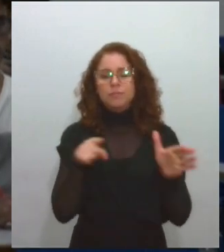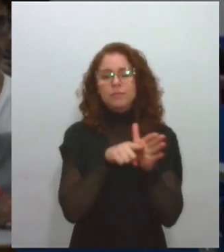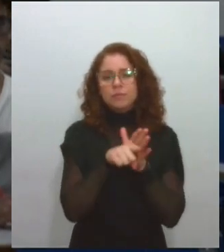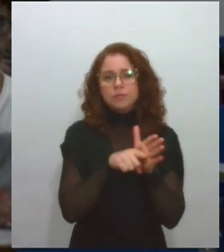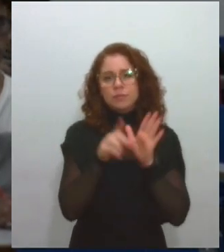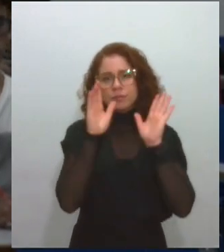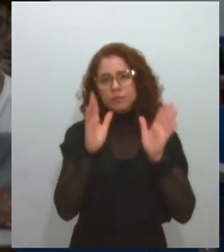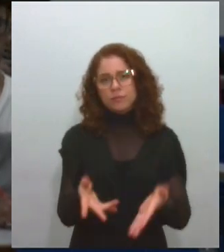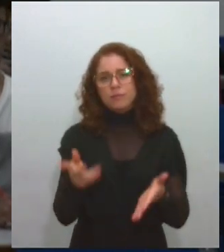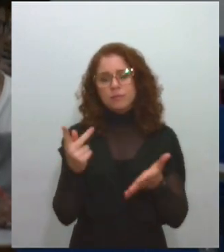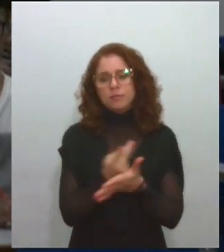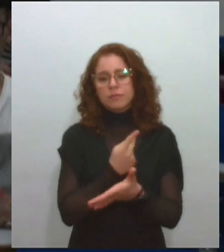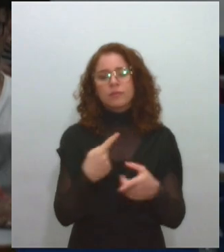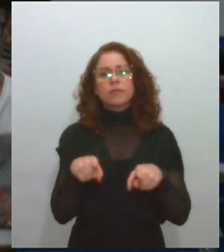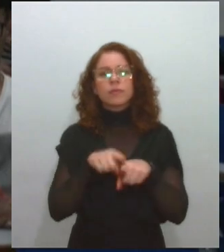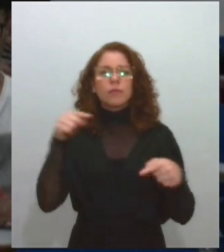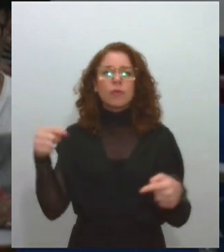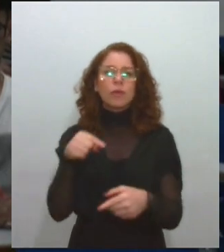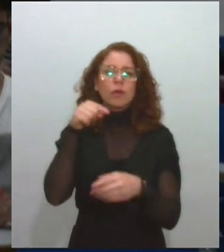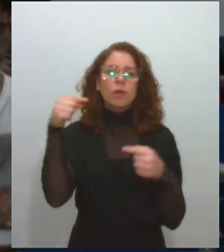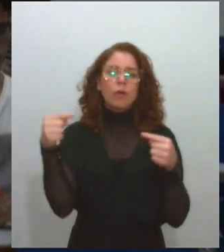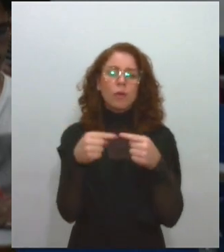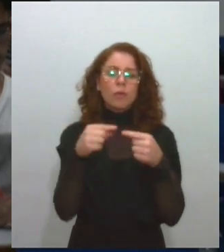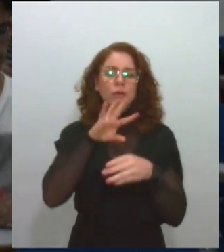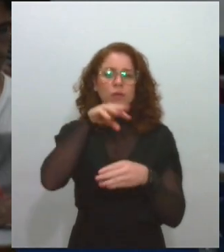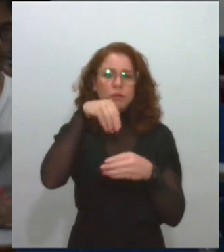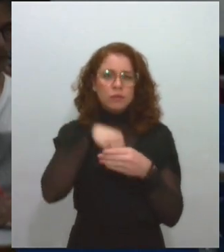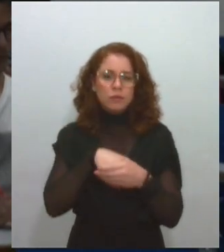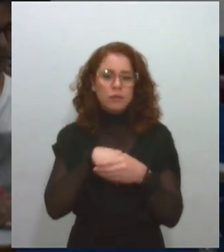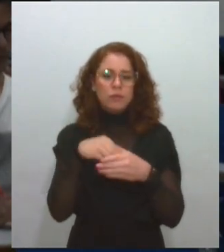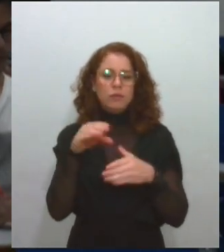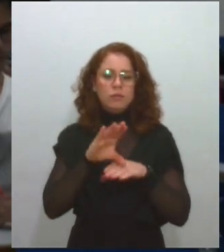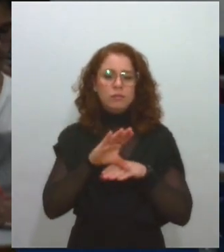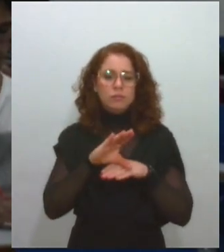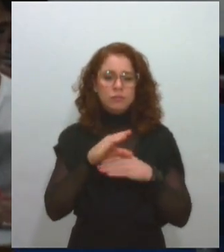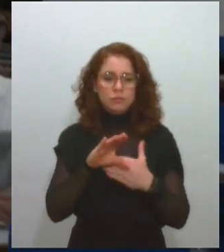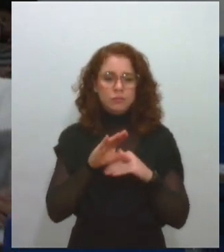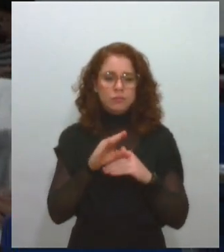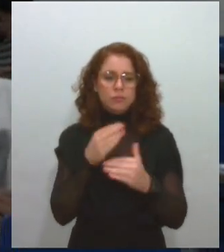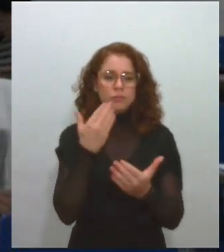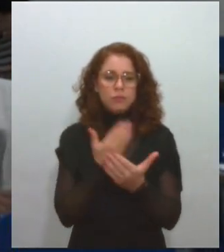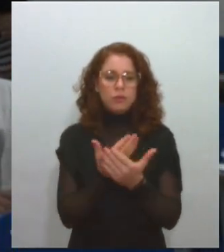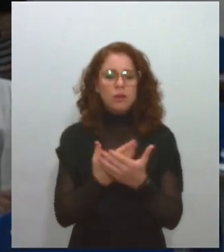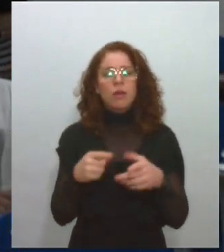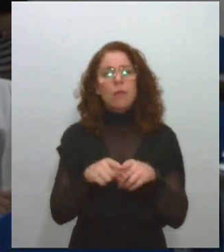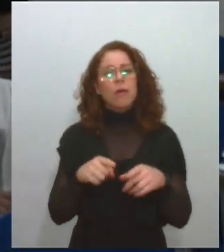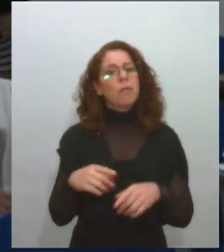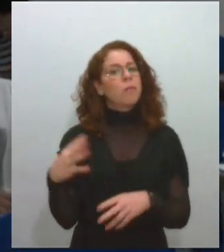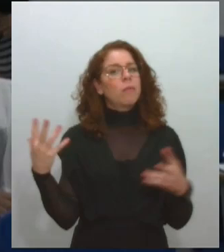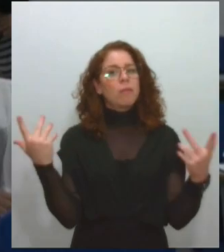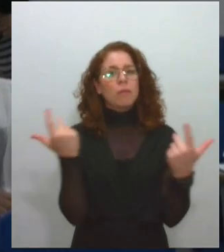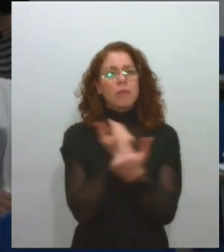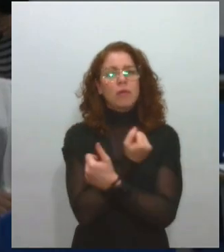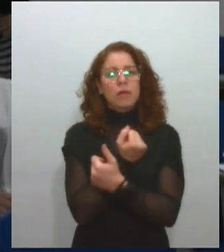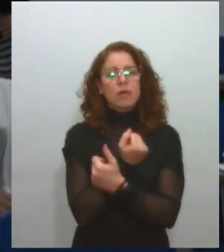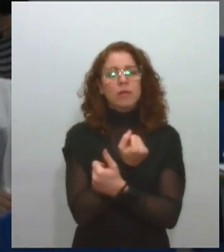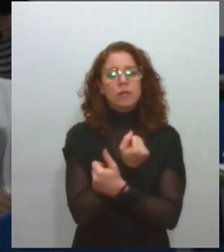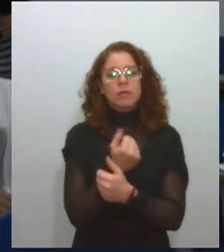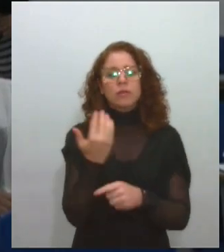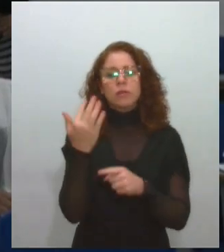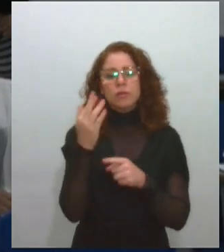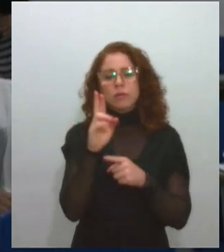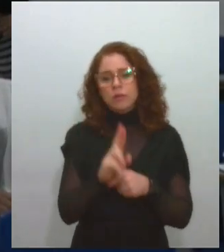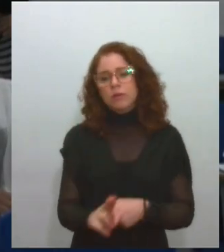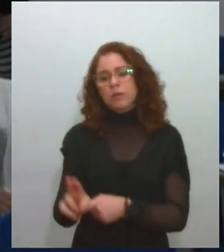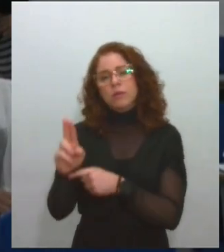no âmbito acadêmico, isso contribui de uma maneira fantástica também para que a universidade saia da parte intramuros e